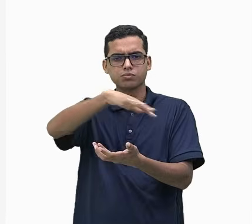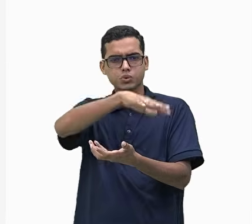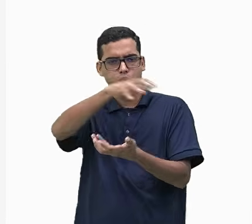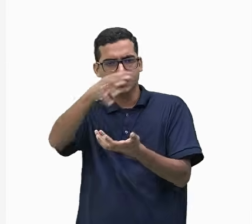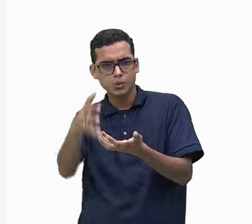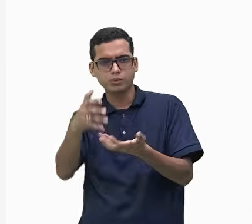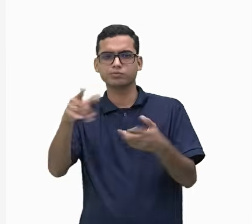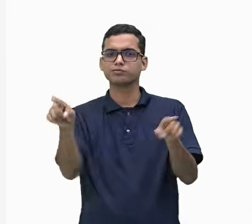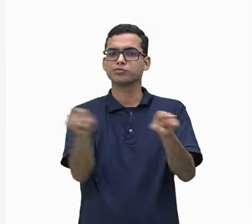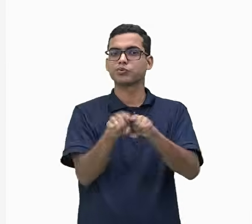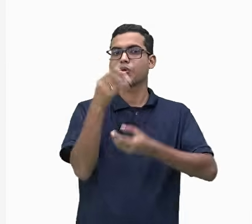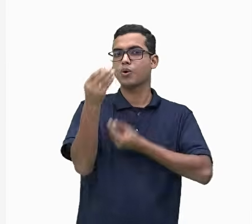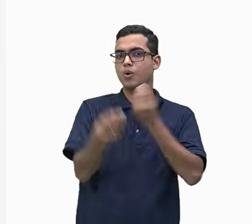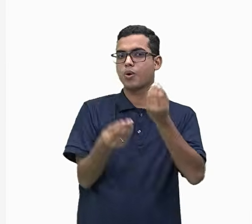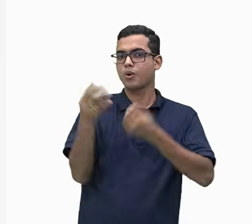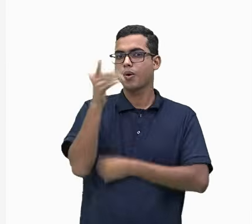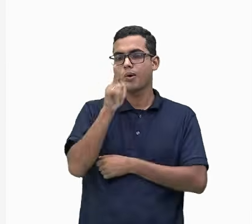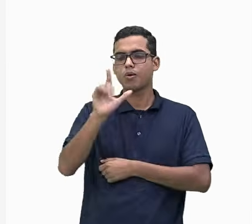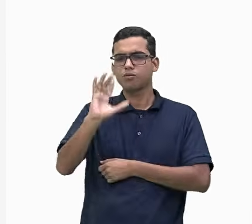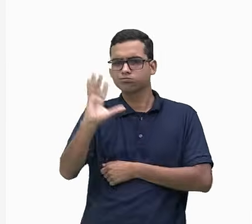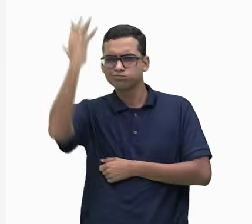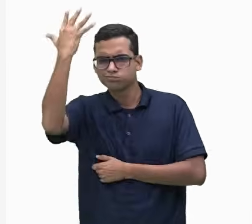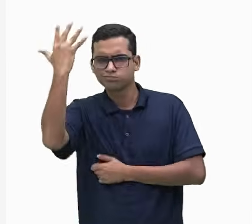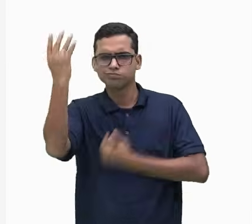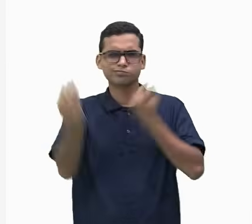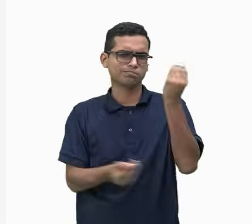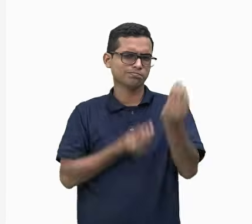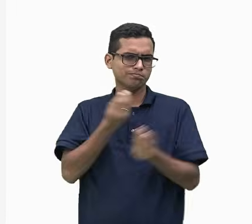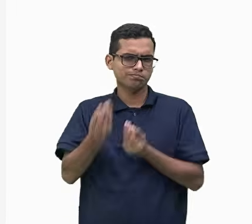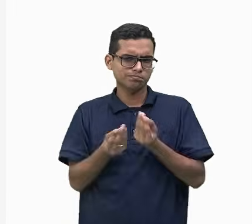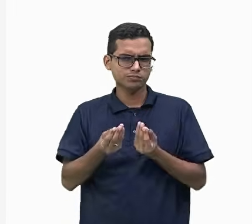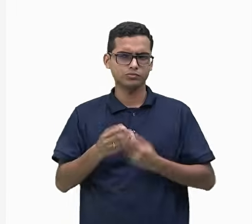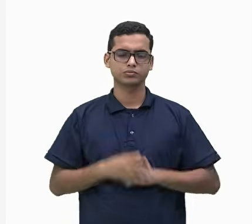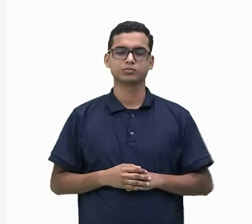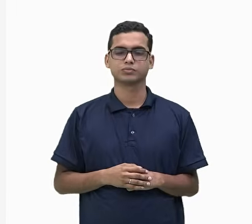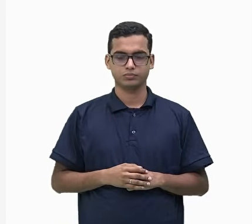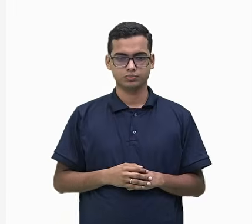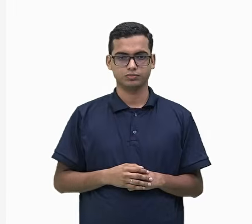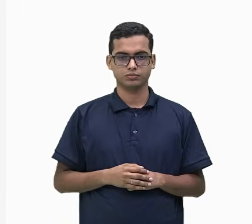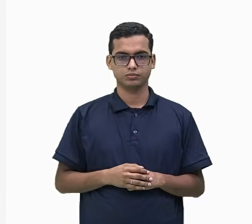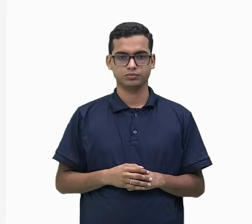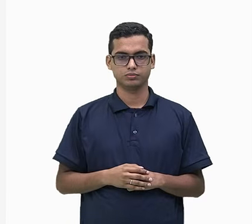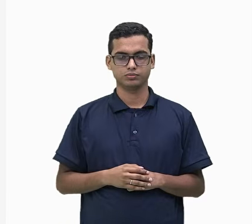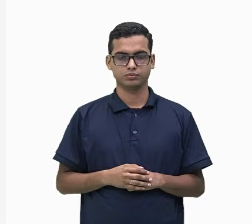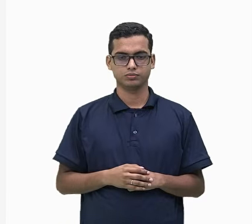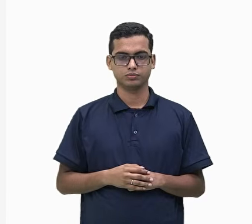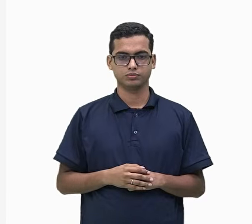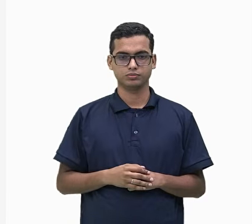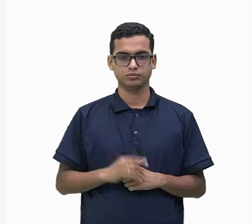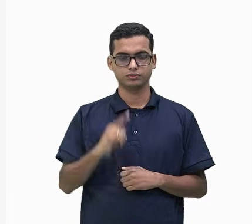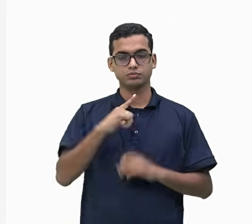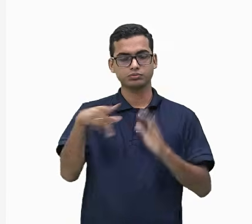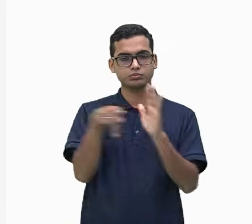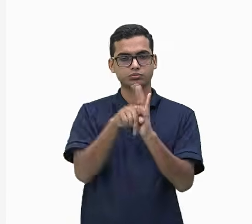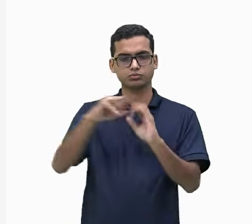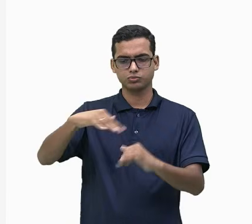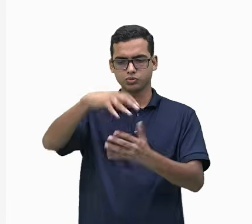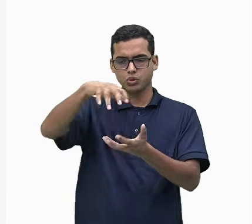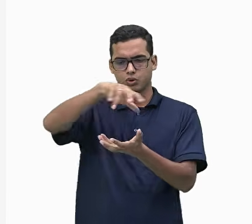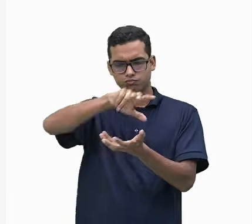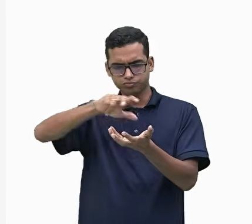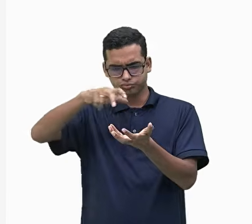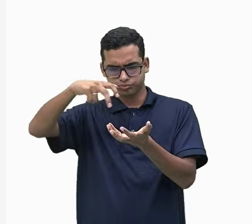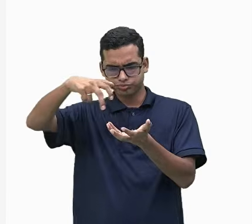que isso vai acontecer, gente? Vamos ter receptores que recebem os sinais